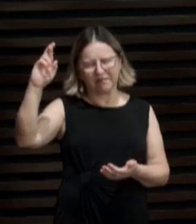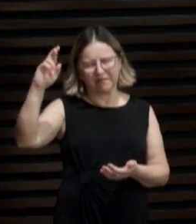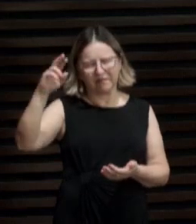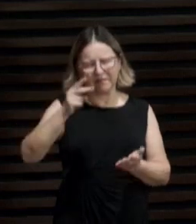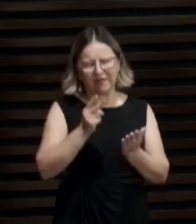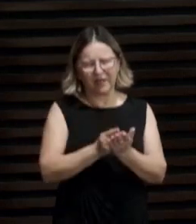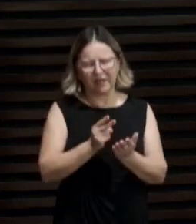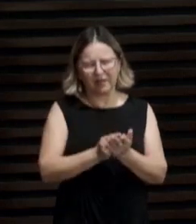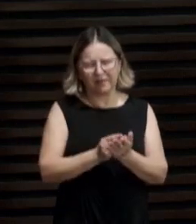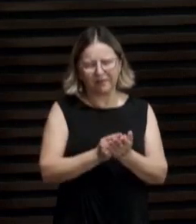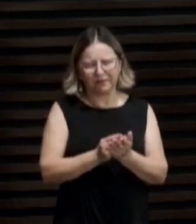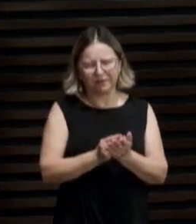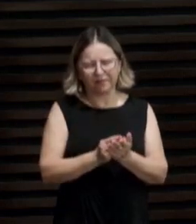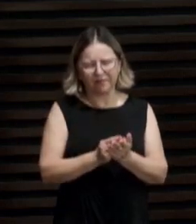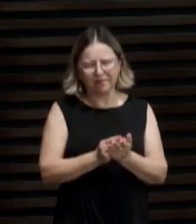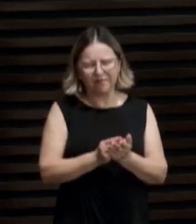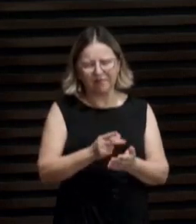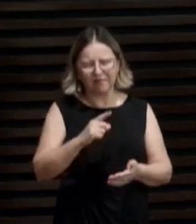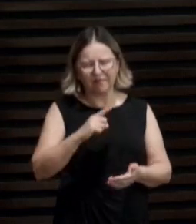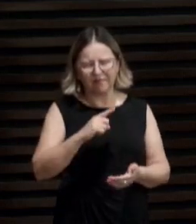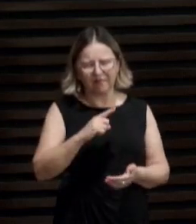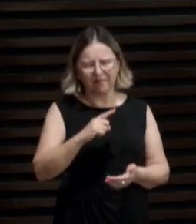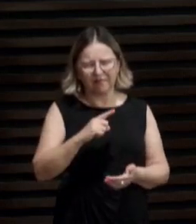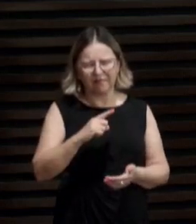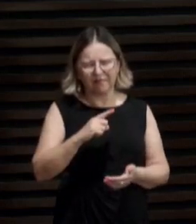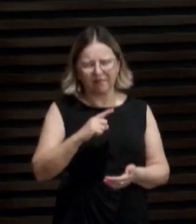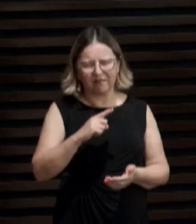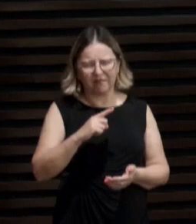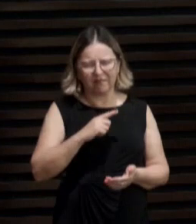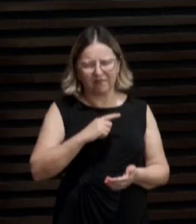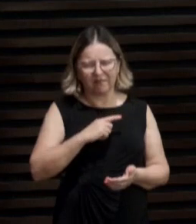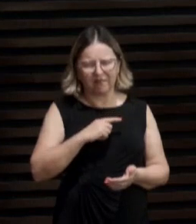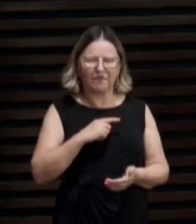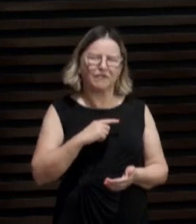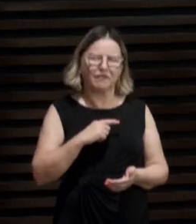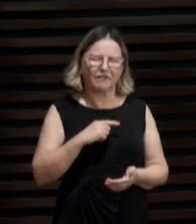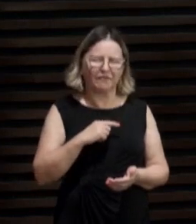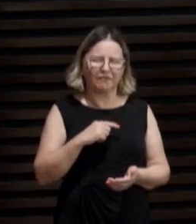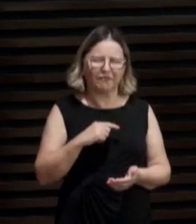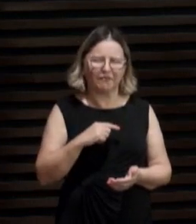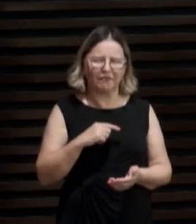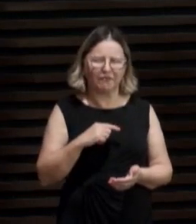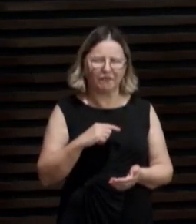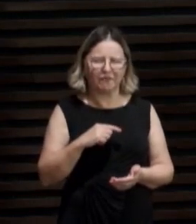mesmo que haja ameaça de perdermos a nossa vida aqui neste mundo, ou de